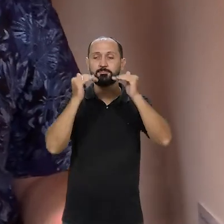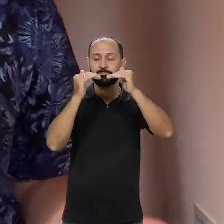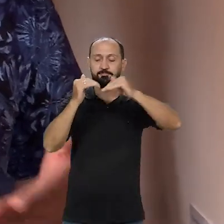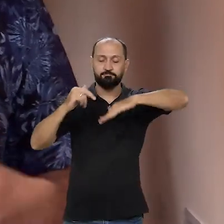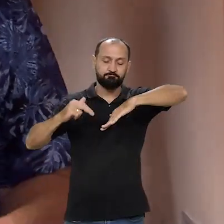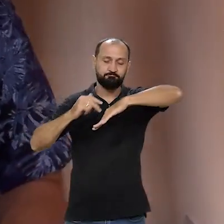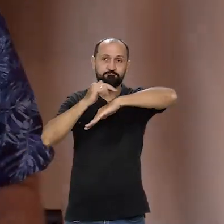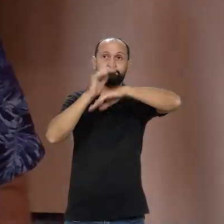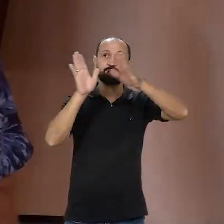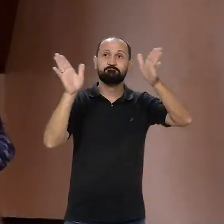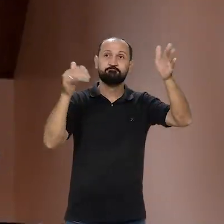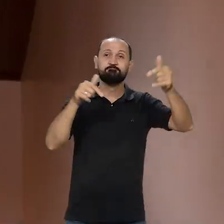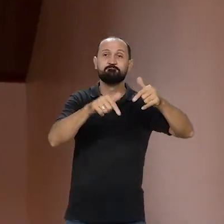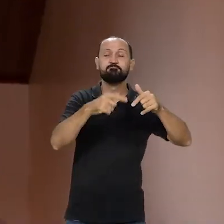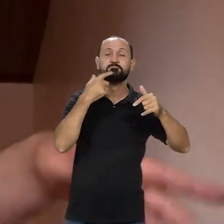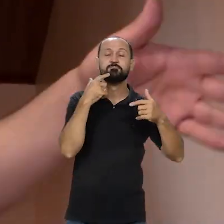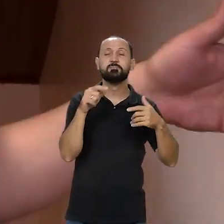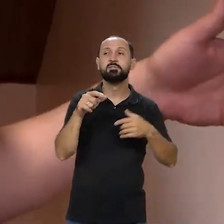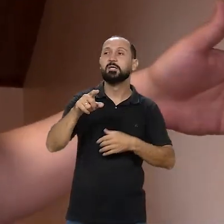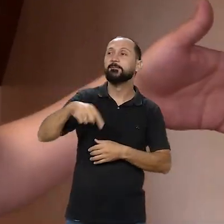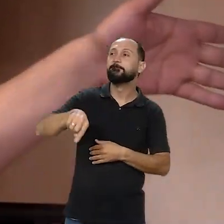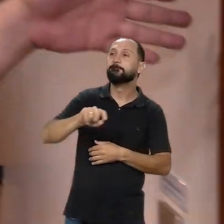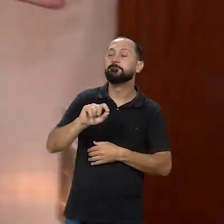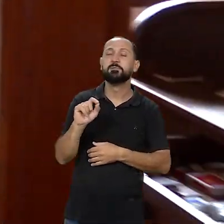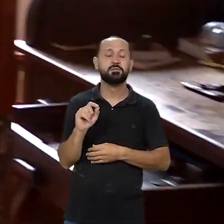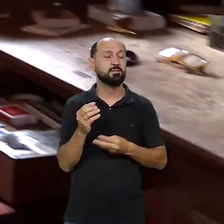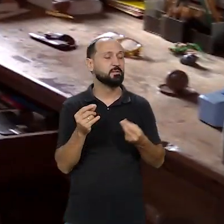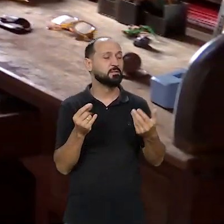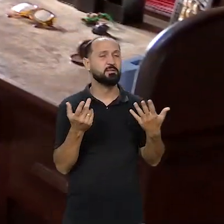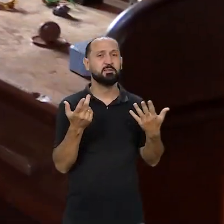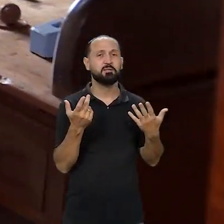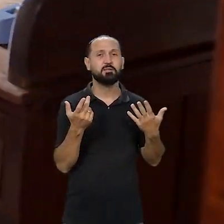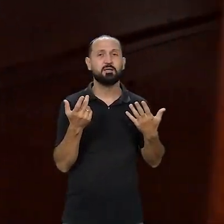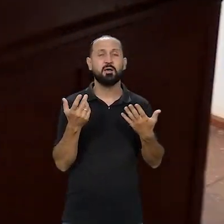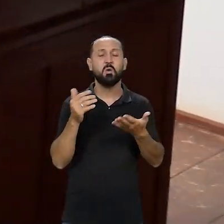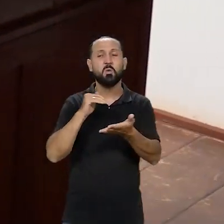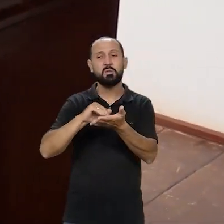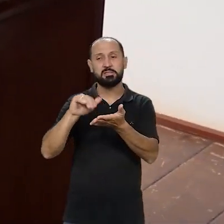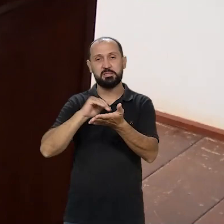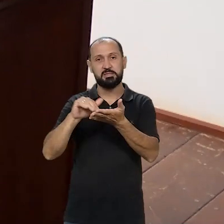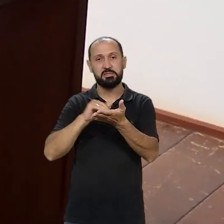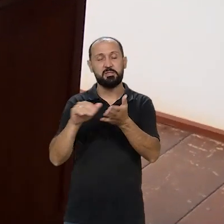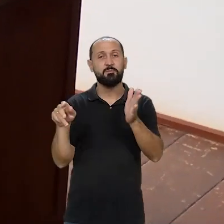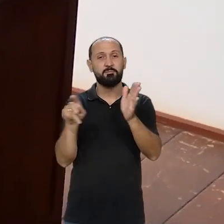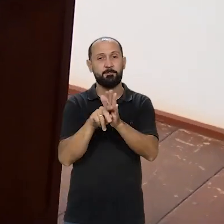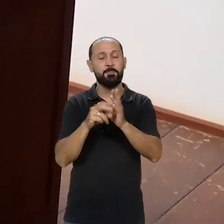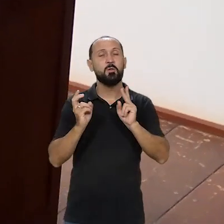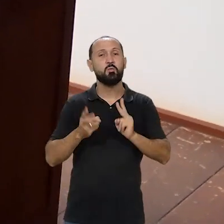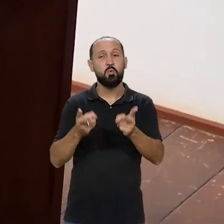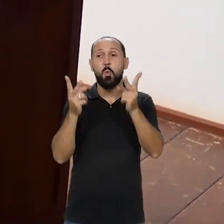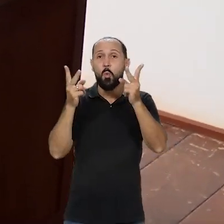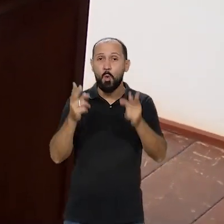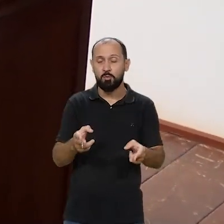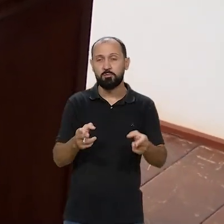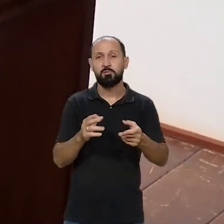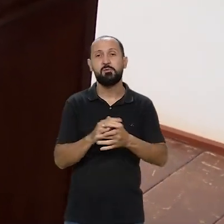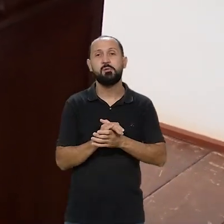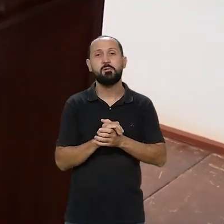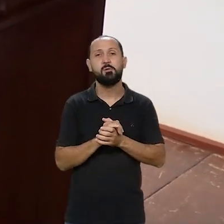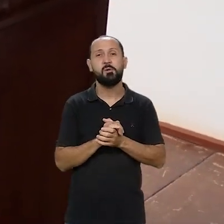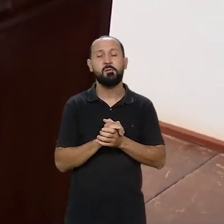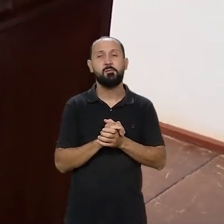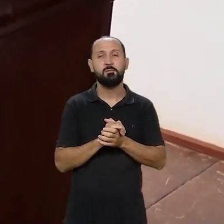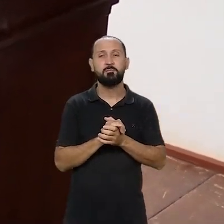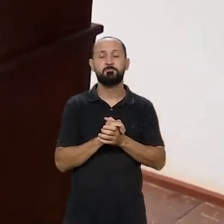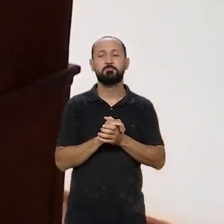andar superior da Casa Quintal Manuel de Barros tem esse cômodo que é o escritório dele, que foi mantido